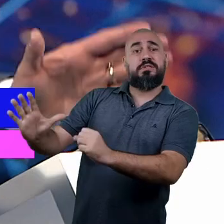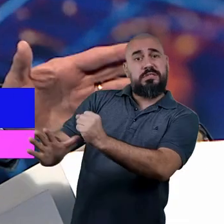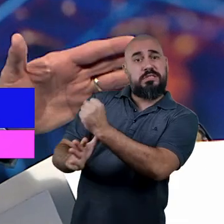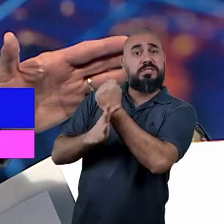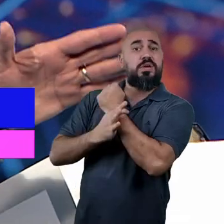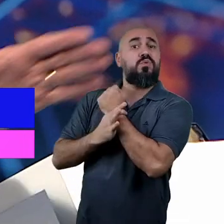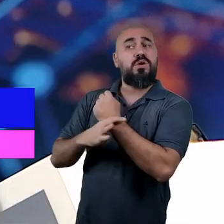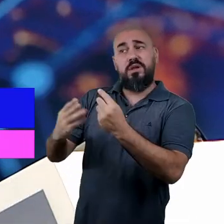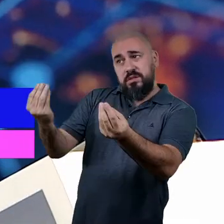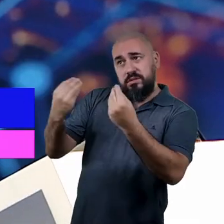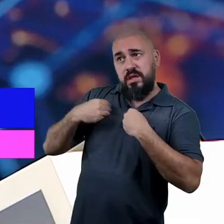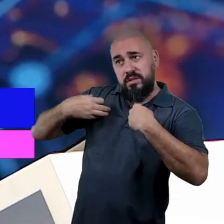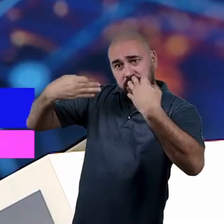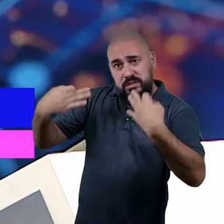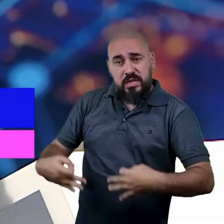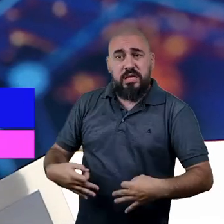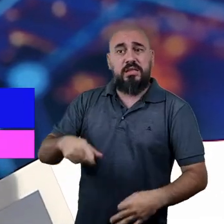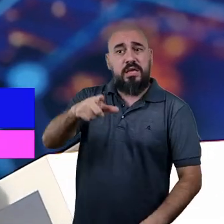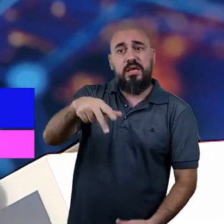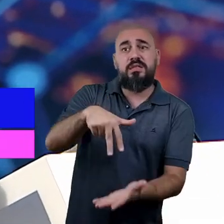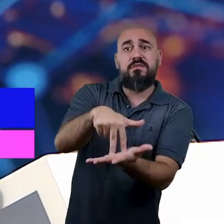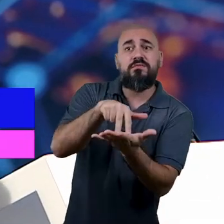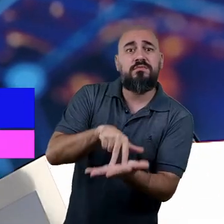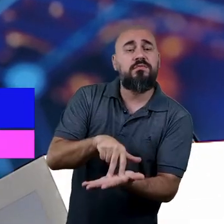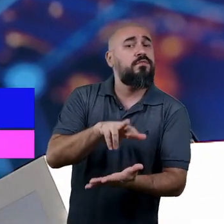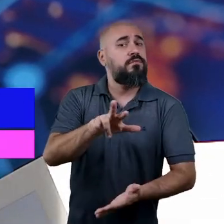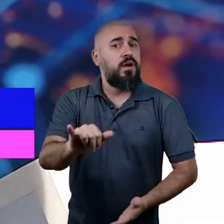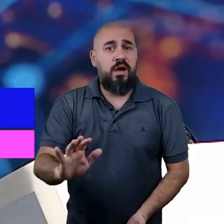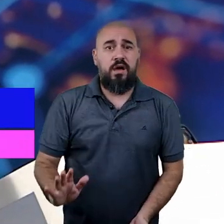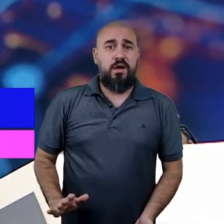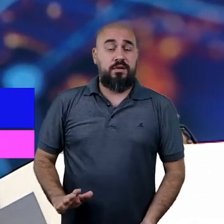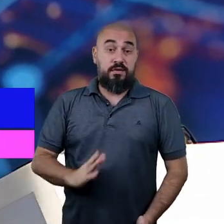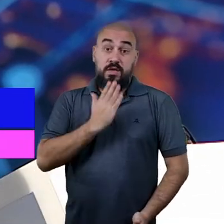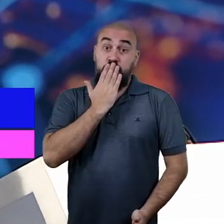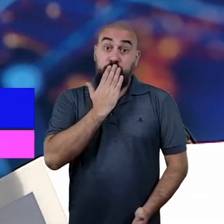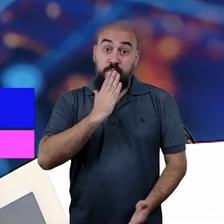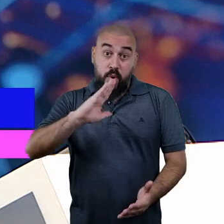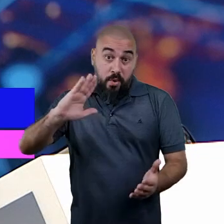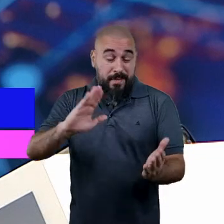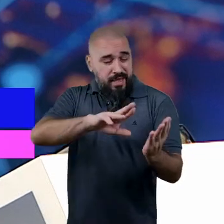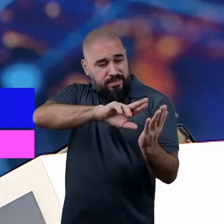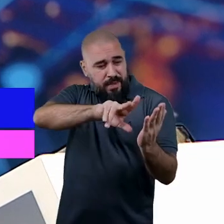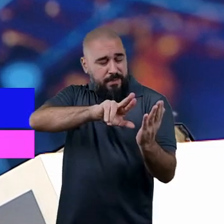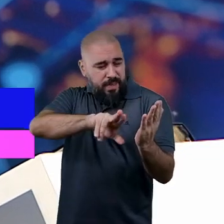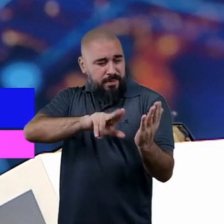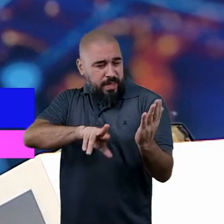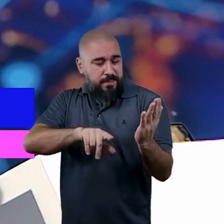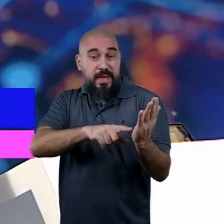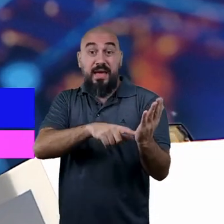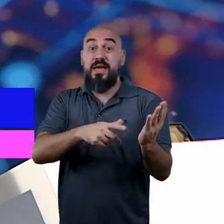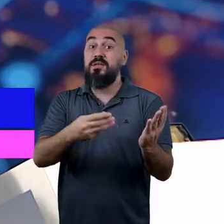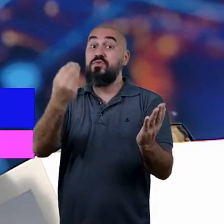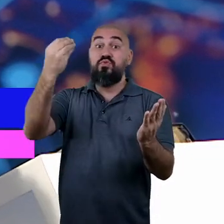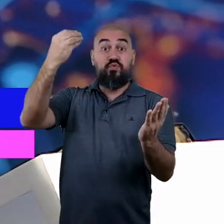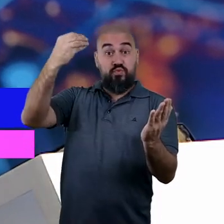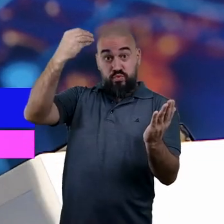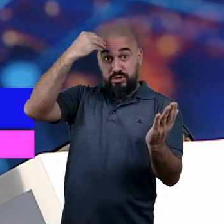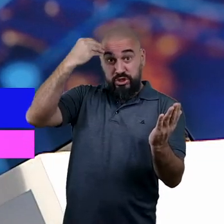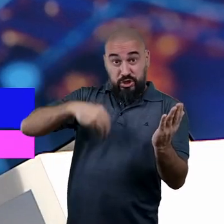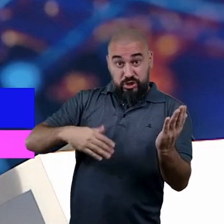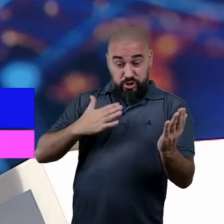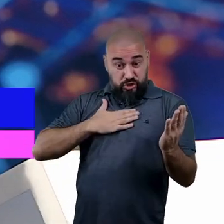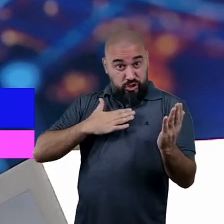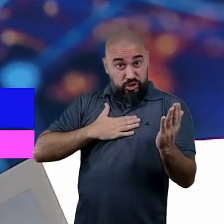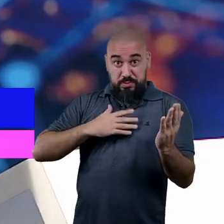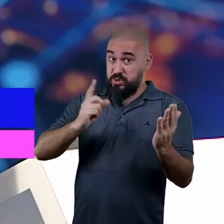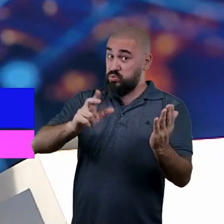as promessas que Ele fez na Bíblia são promessas de que Ele jamais nos abandonaria. E se Ele